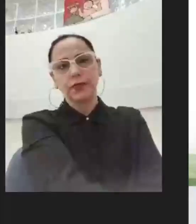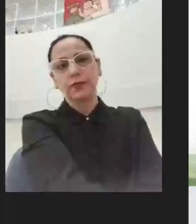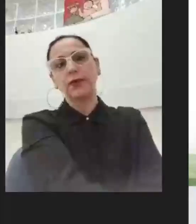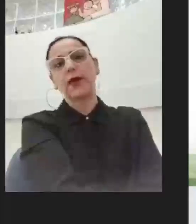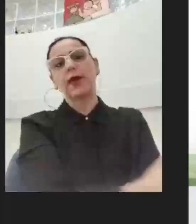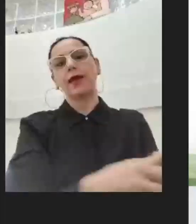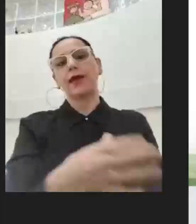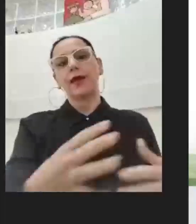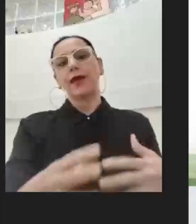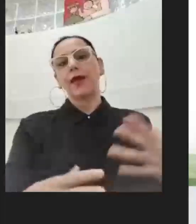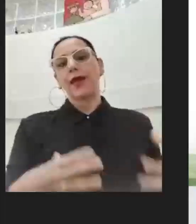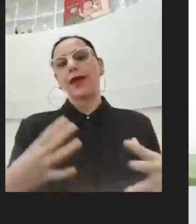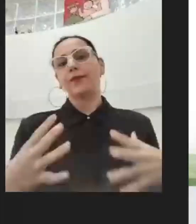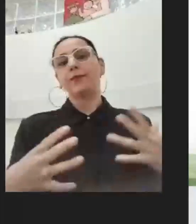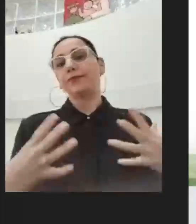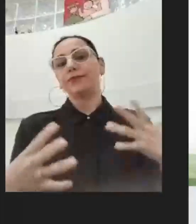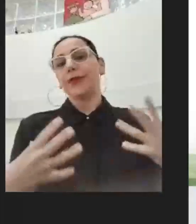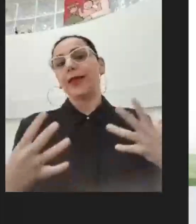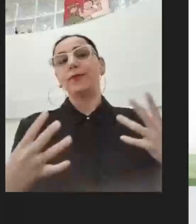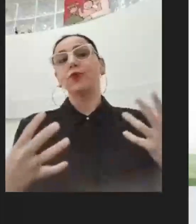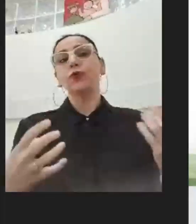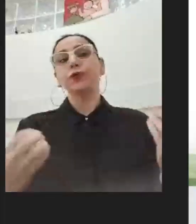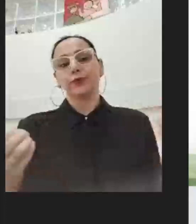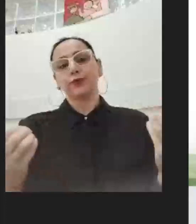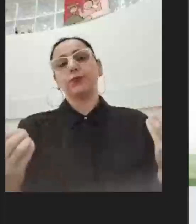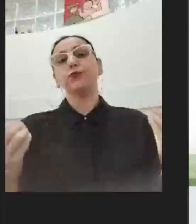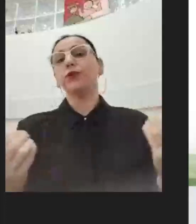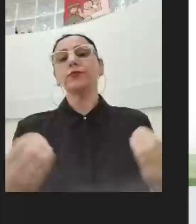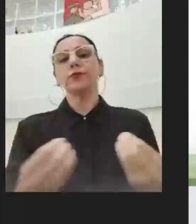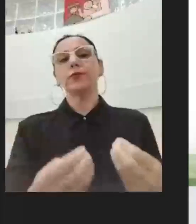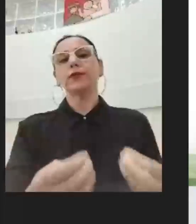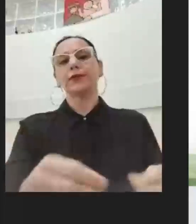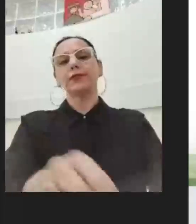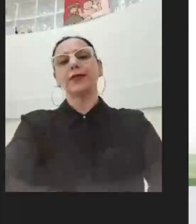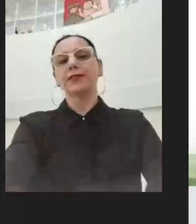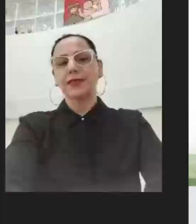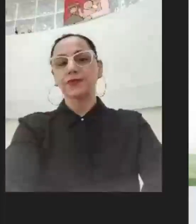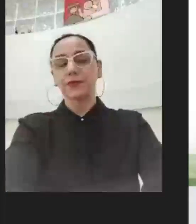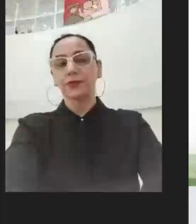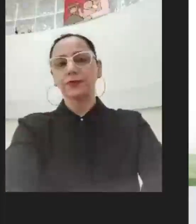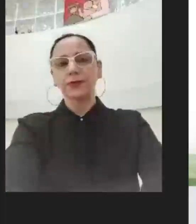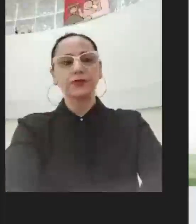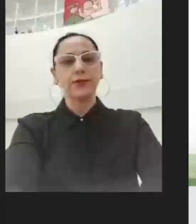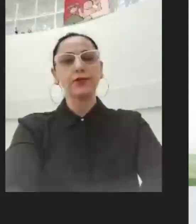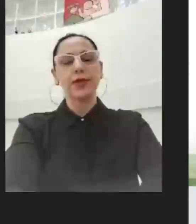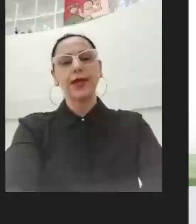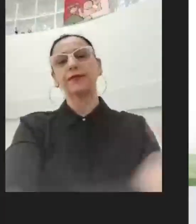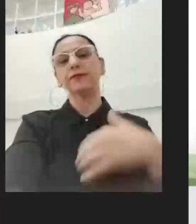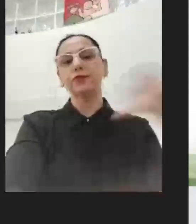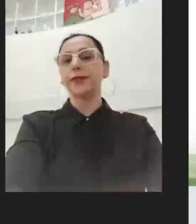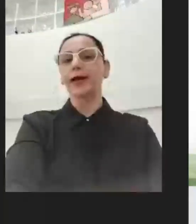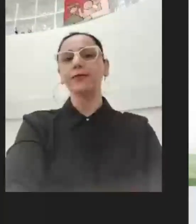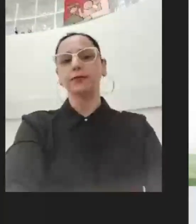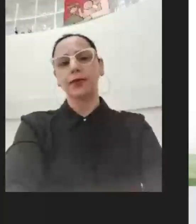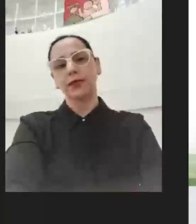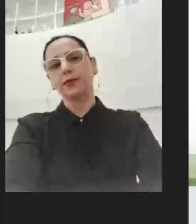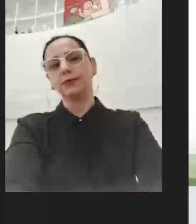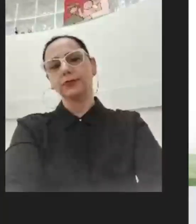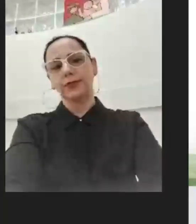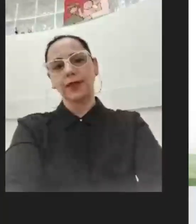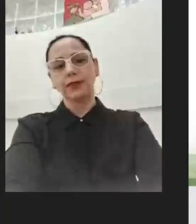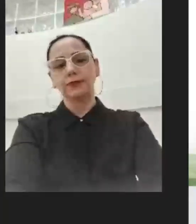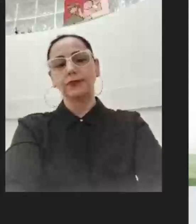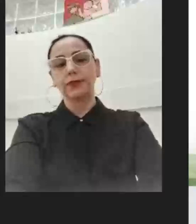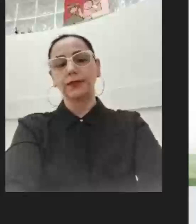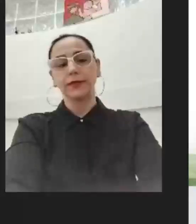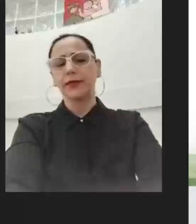marido. Então, era muito, muito importante essa questão de a mulher se voltar